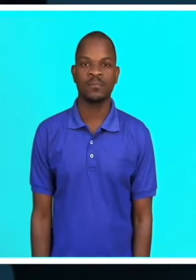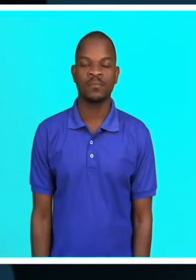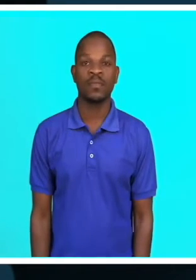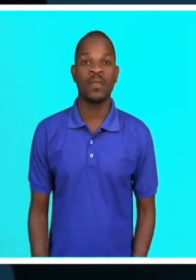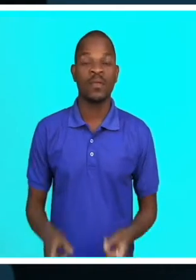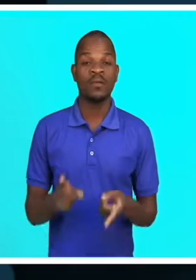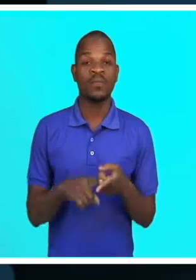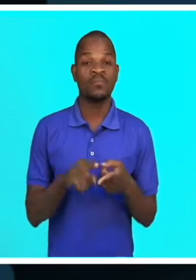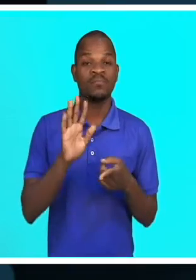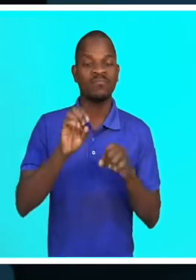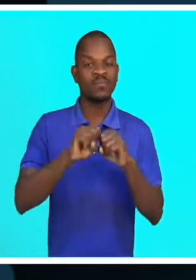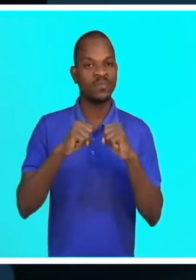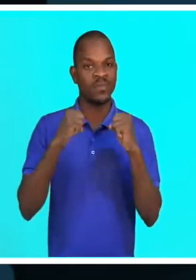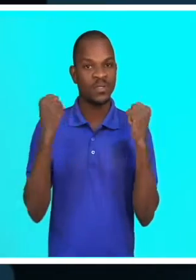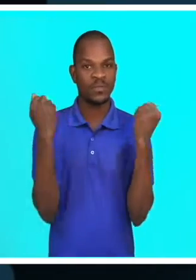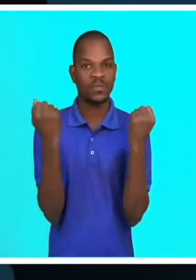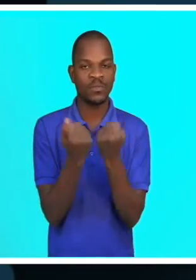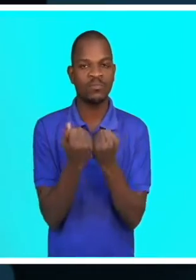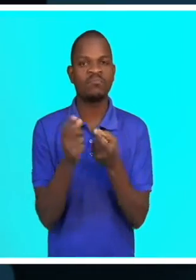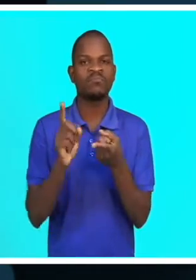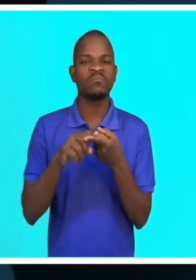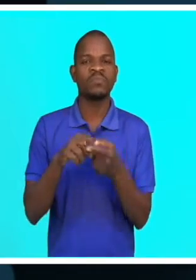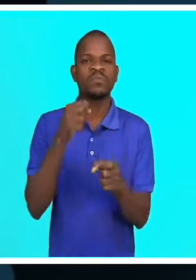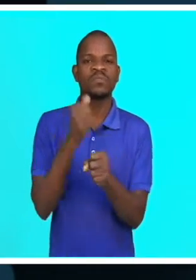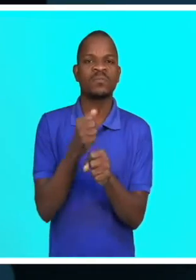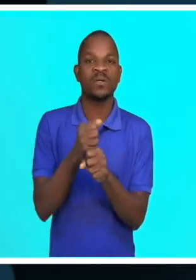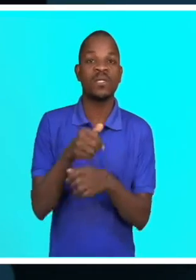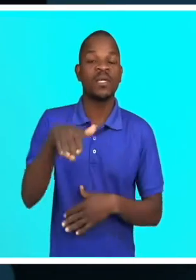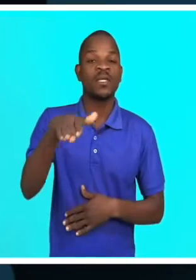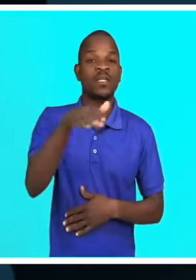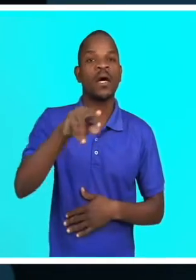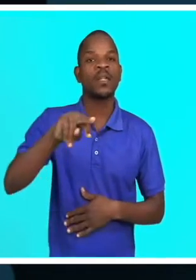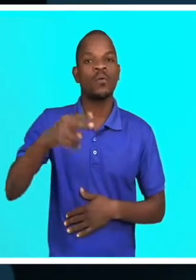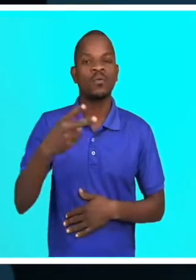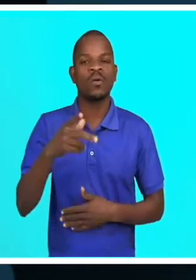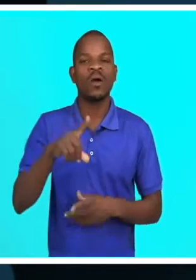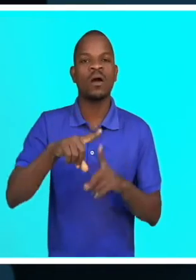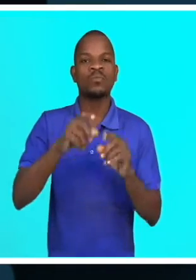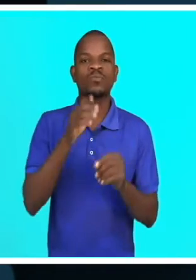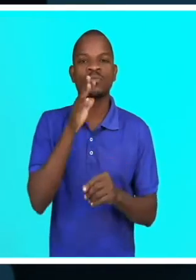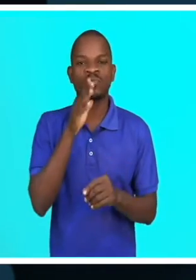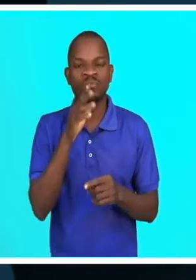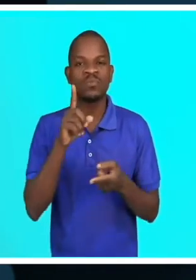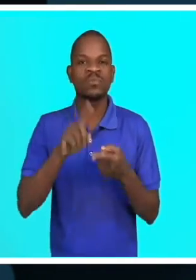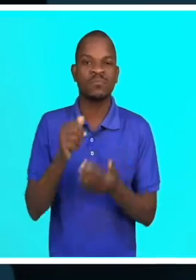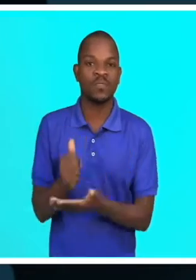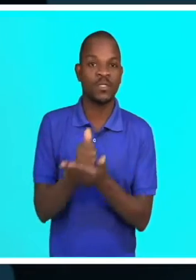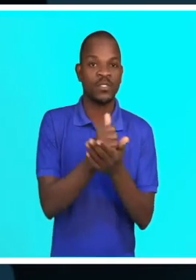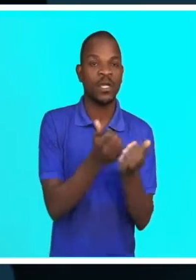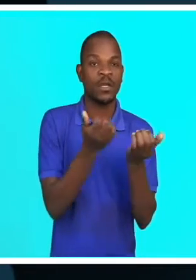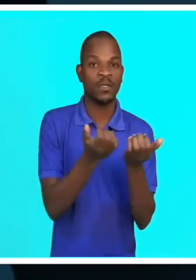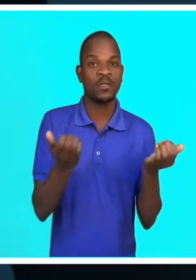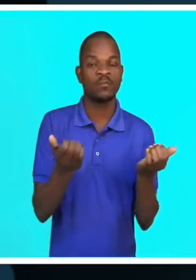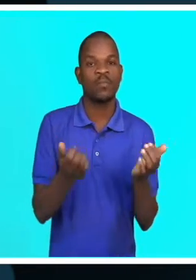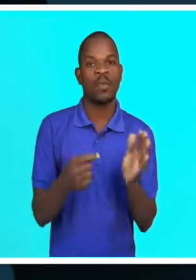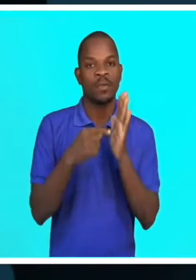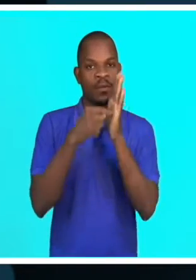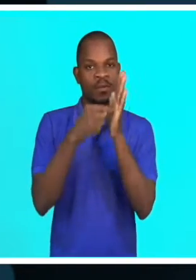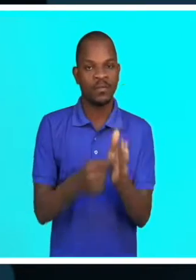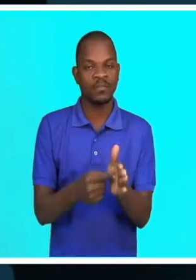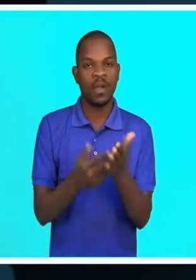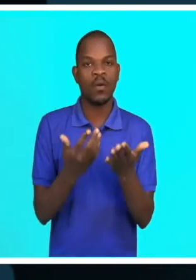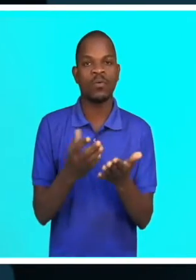também tem trabalhado no meio ambiente e também apoia as crianças. Estamos aqui um exemplo concreto da conservação